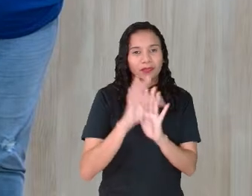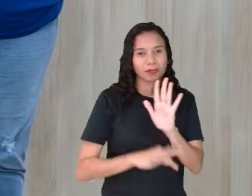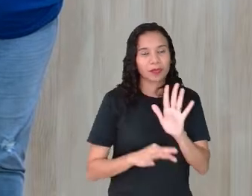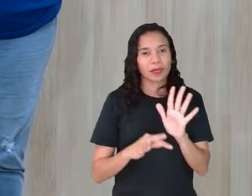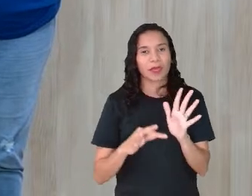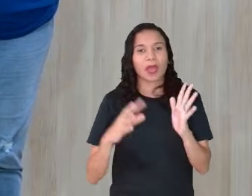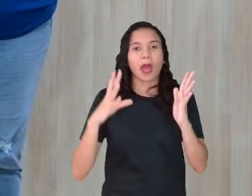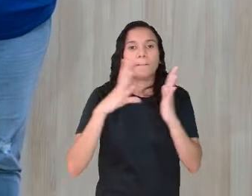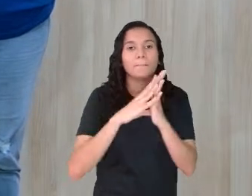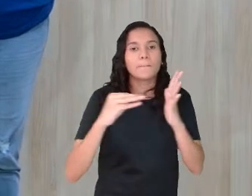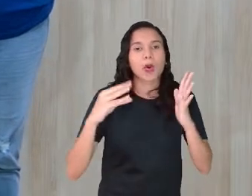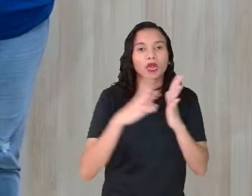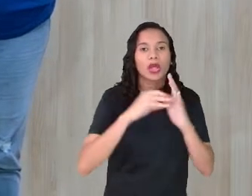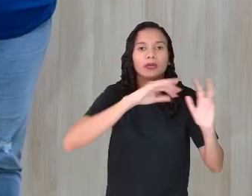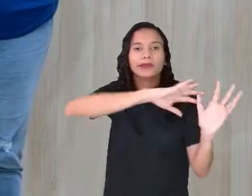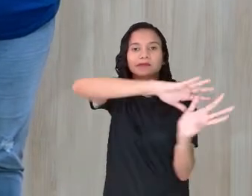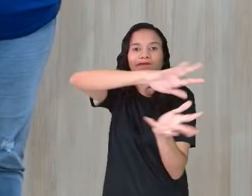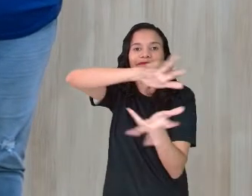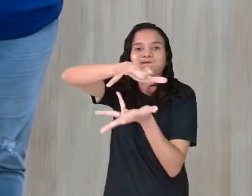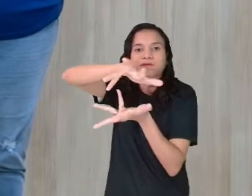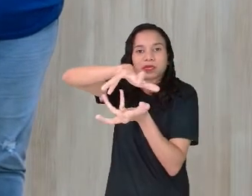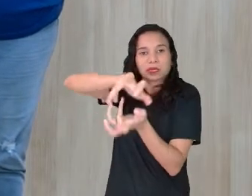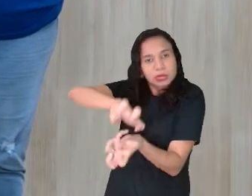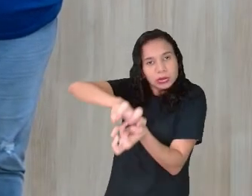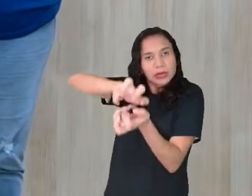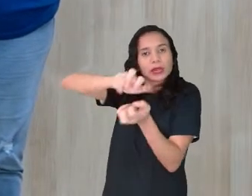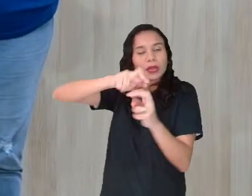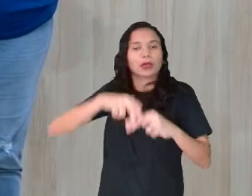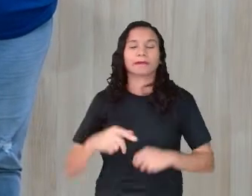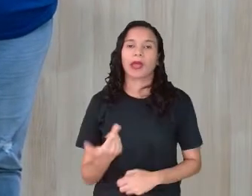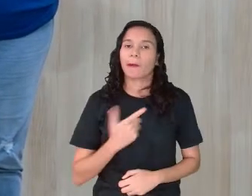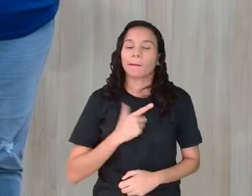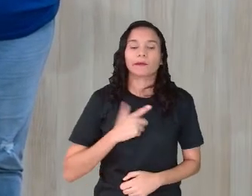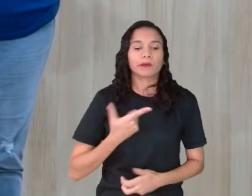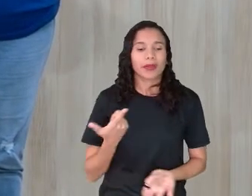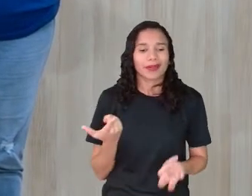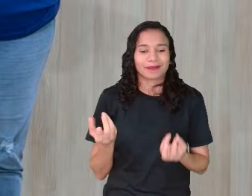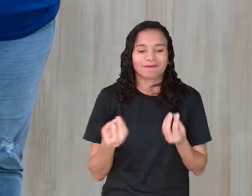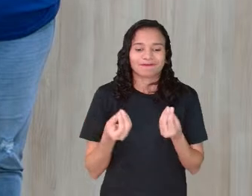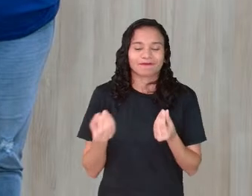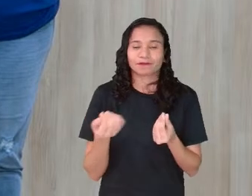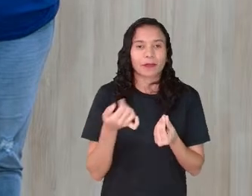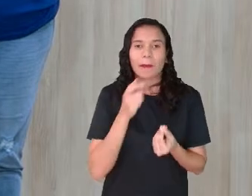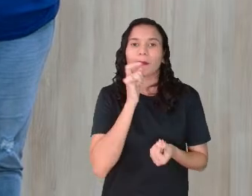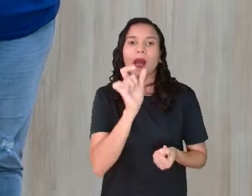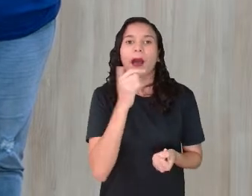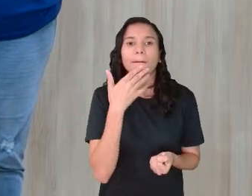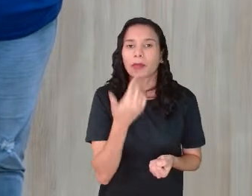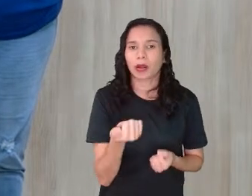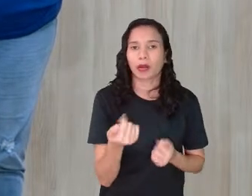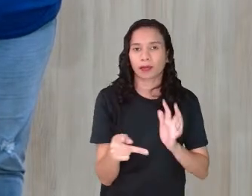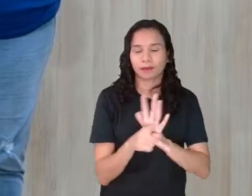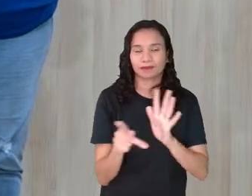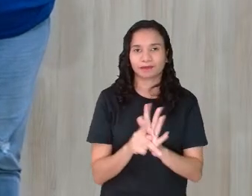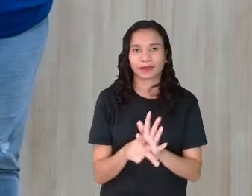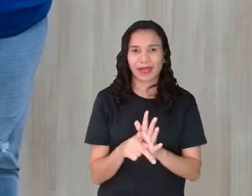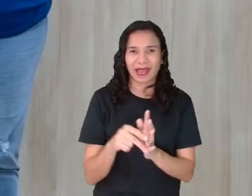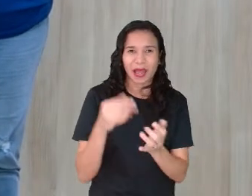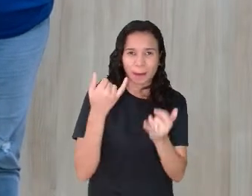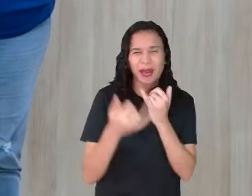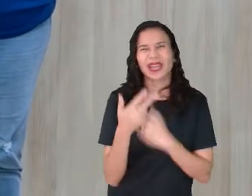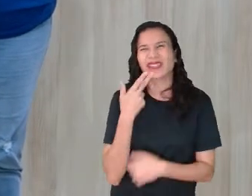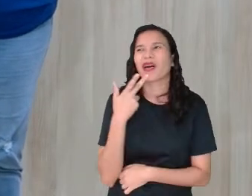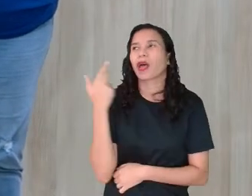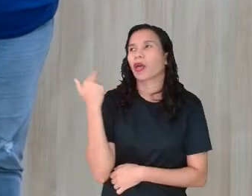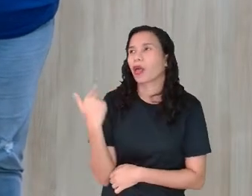no modelo de esgotamento de recursos naturais. Não tem outro modo de definir isso, tá? Pode até parecer batido,